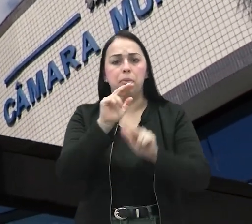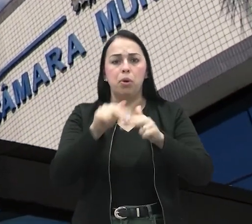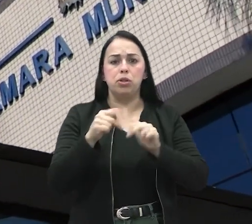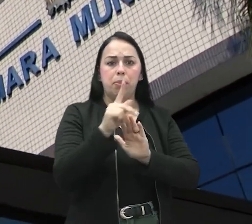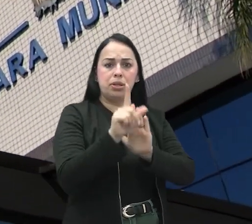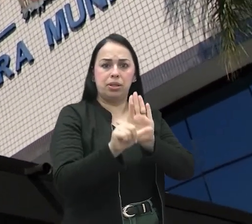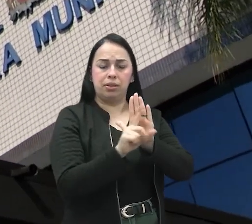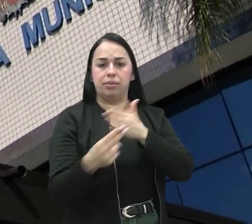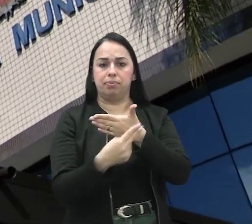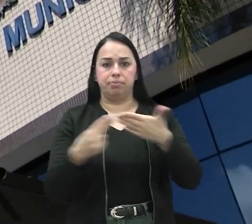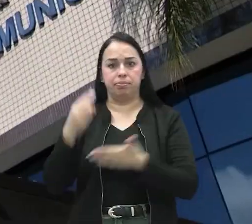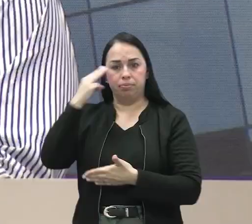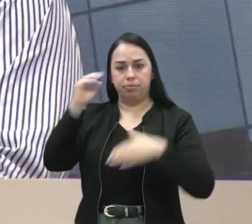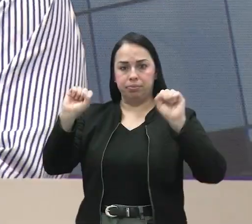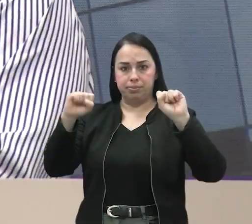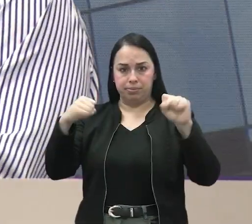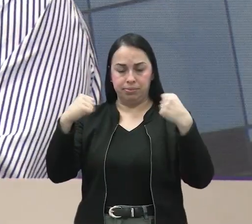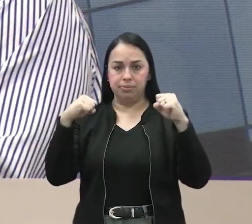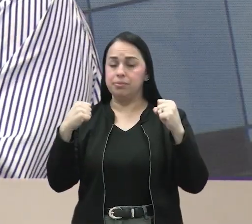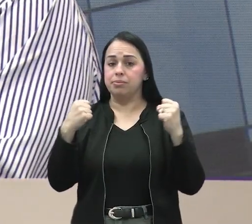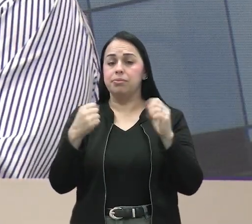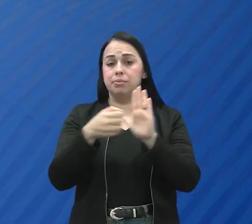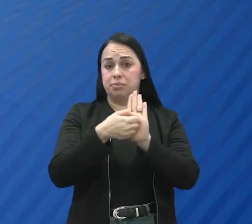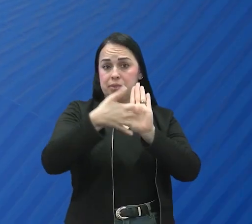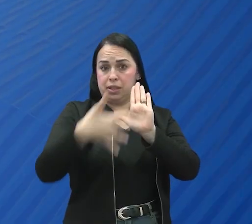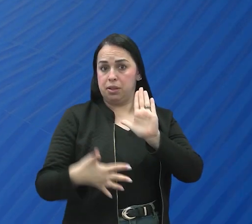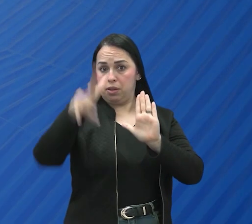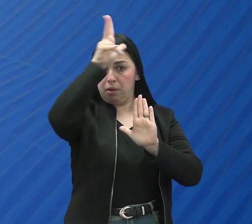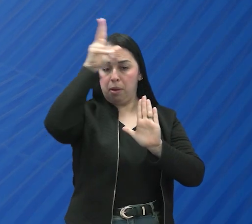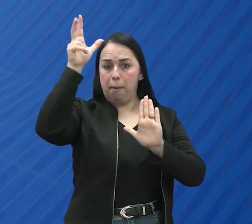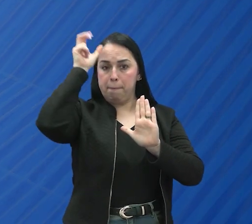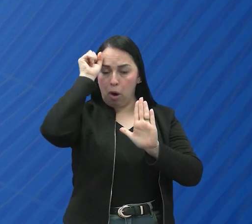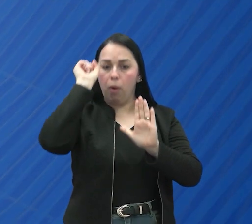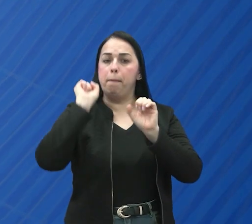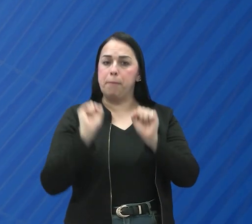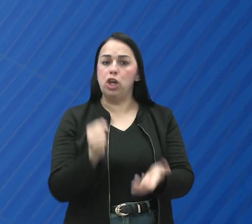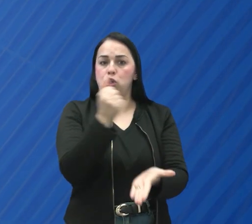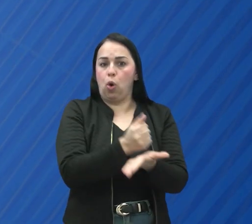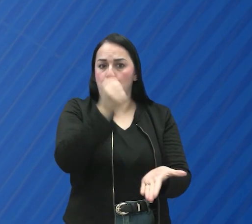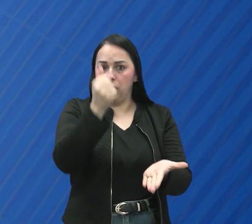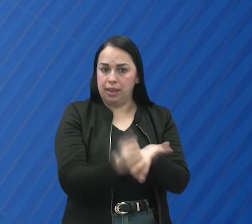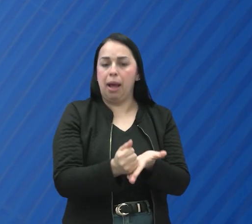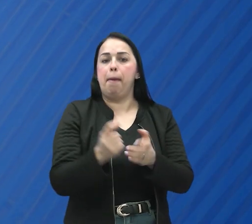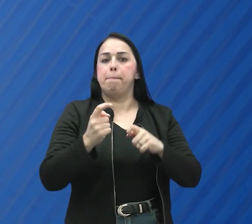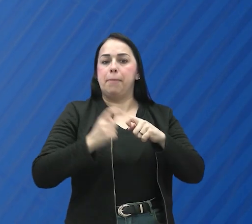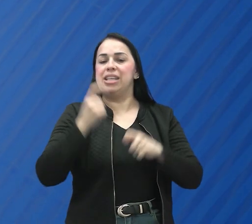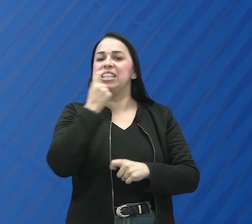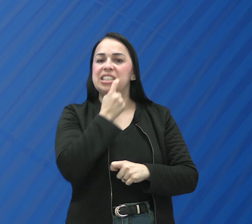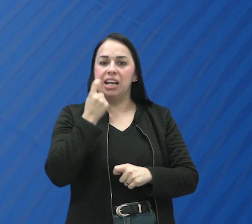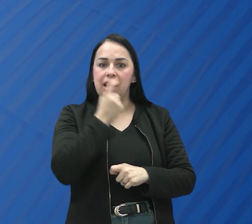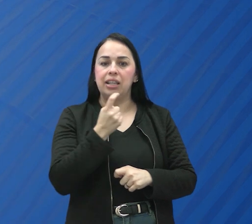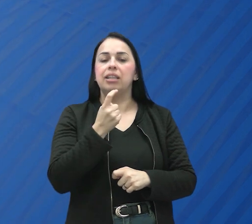aprovado na Câmara, de autoria do vereador Marcão da Academia, autoriza a Prefeitura a implantar atendimento